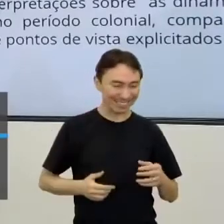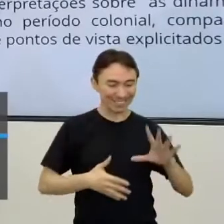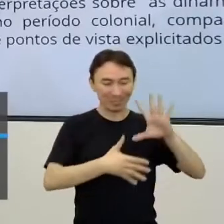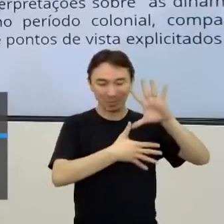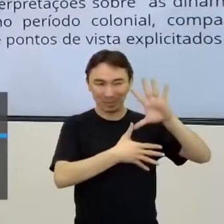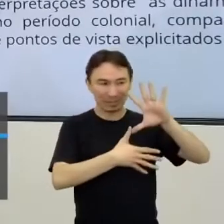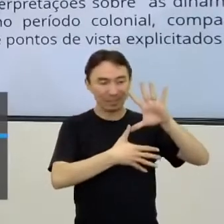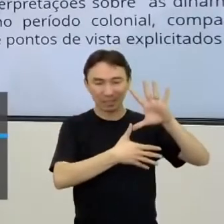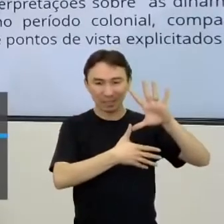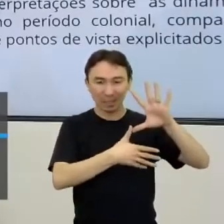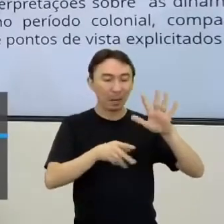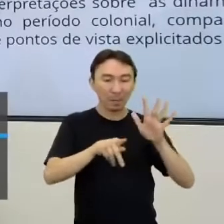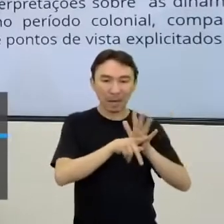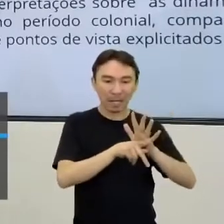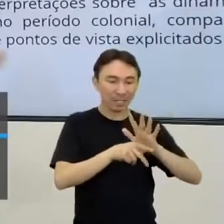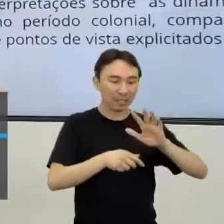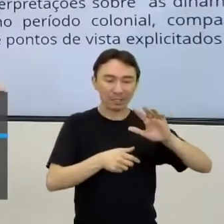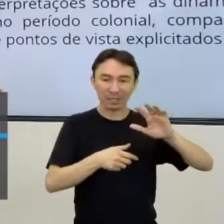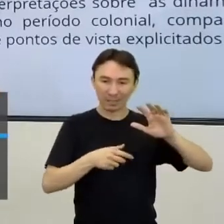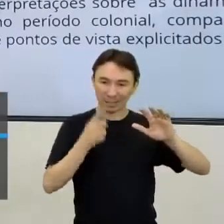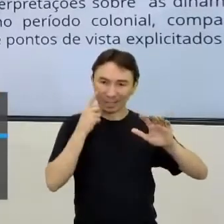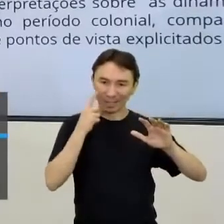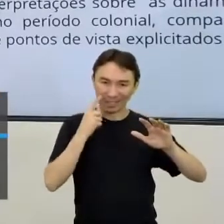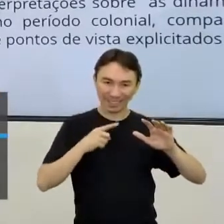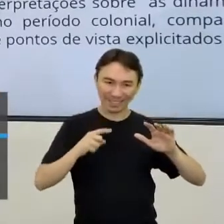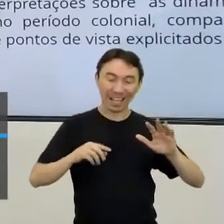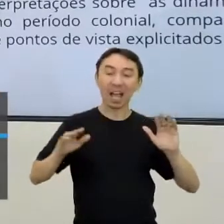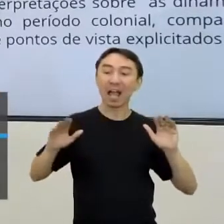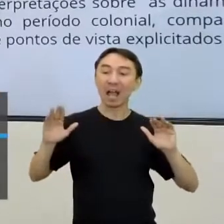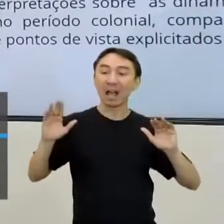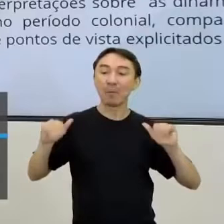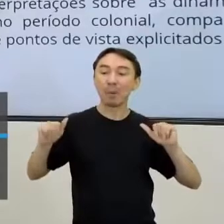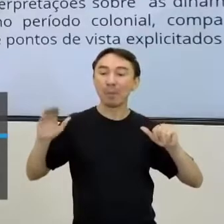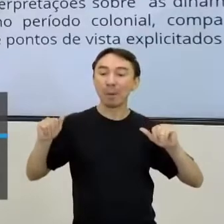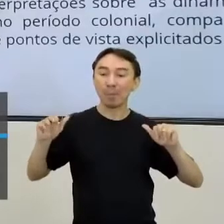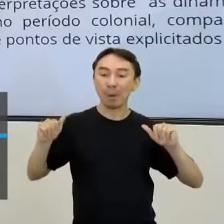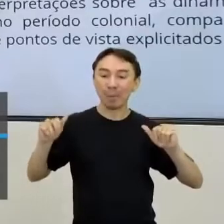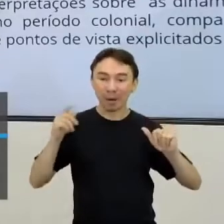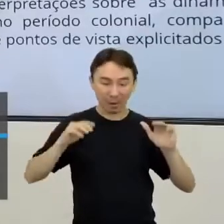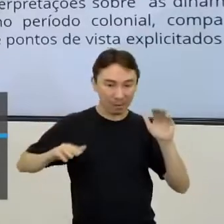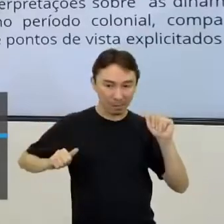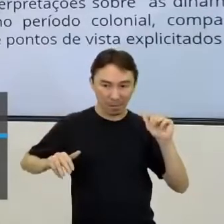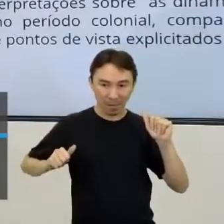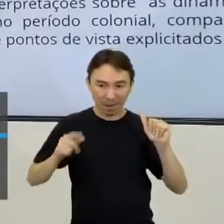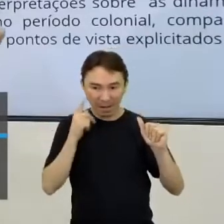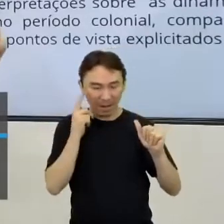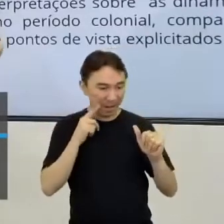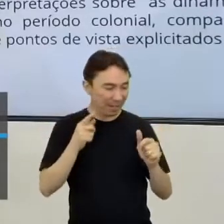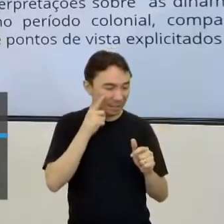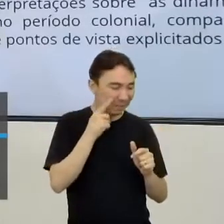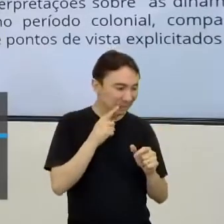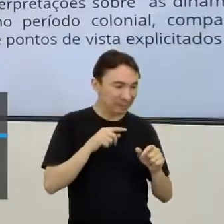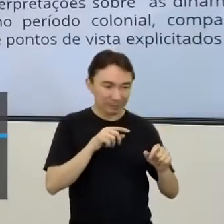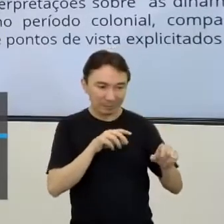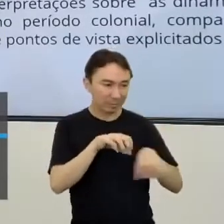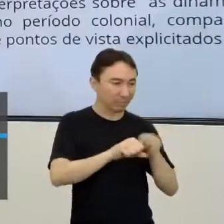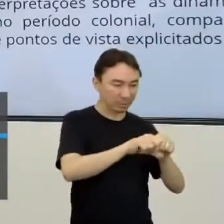se lembram disso? E aí eu falei como funcionava a administração na colonização